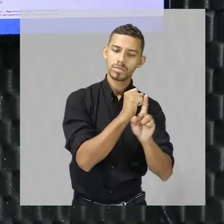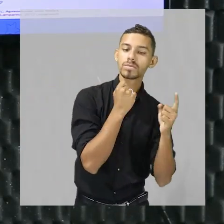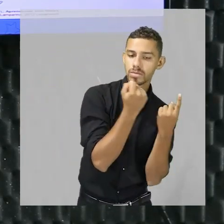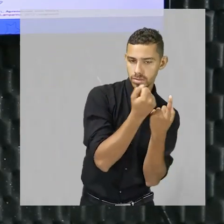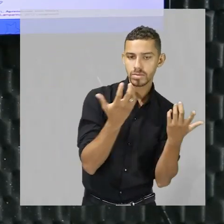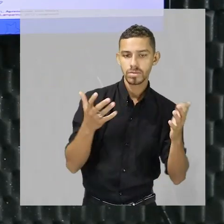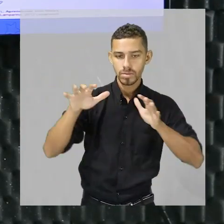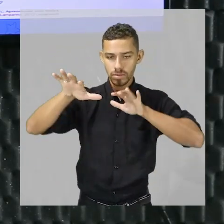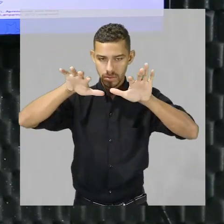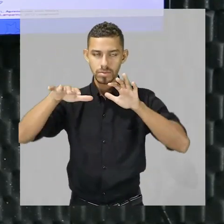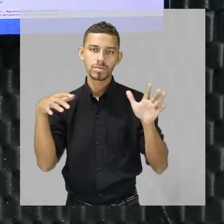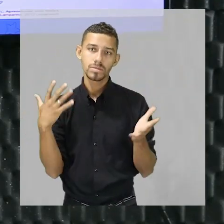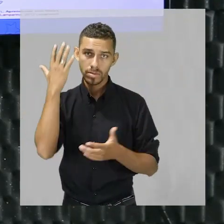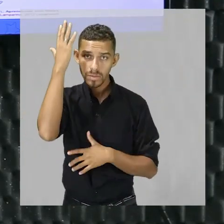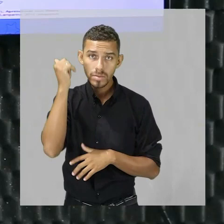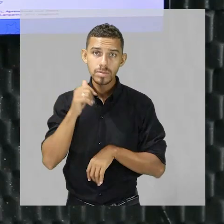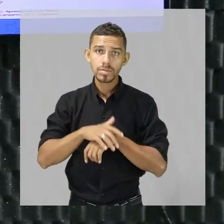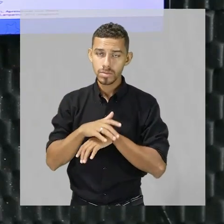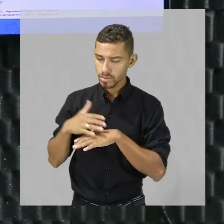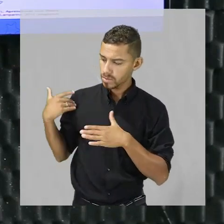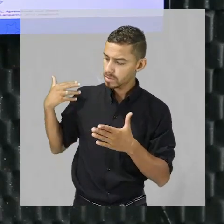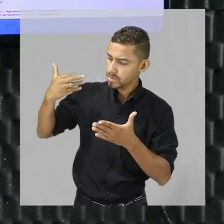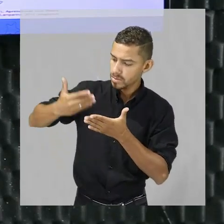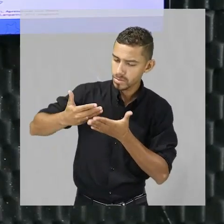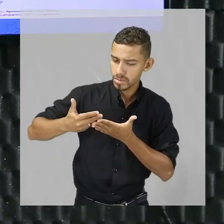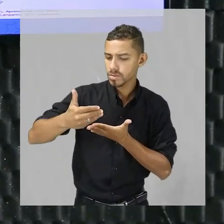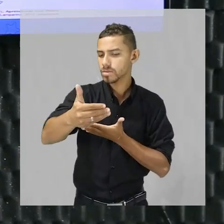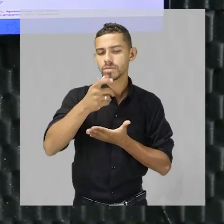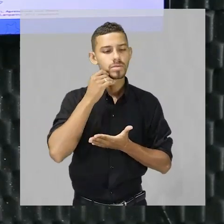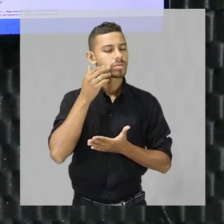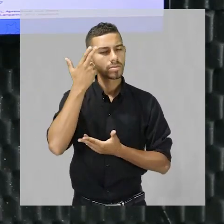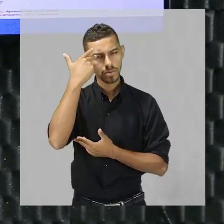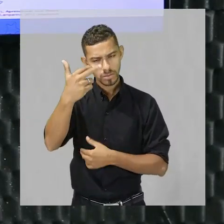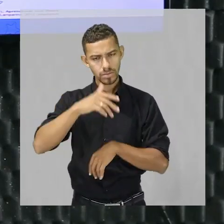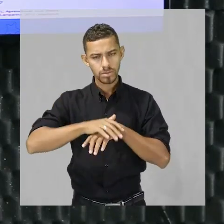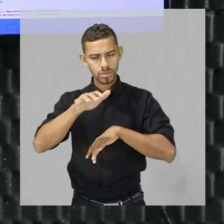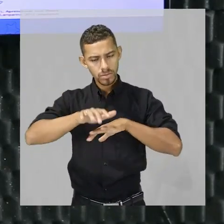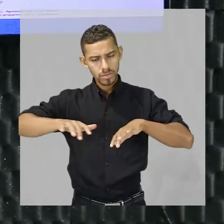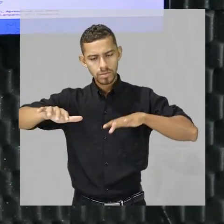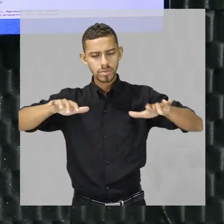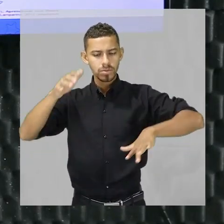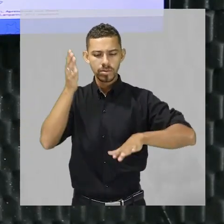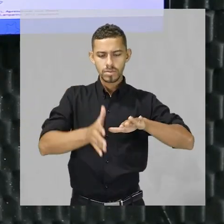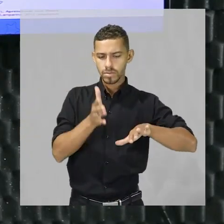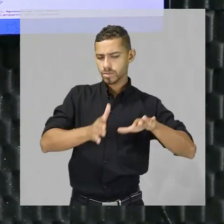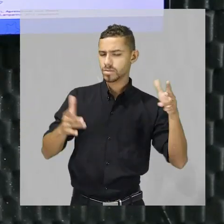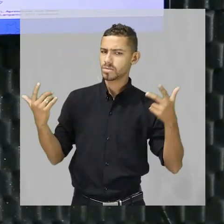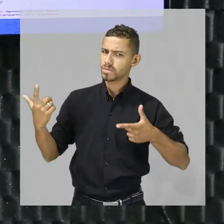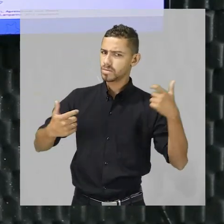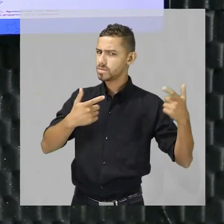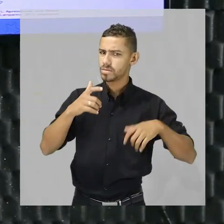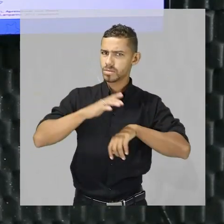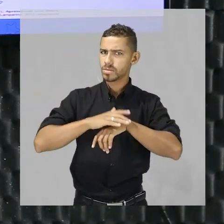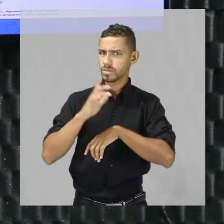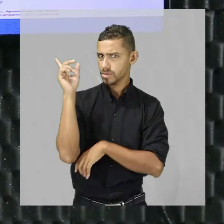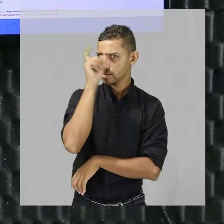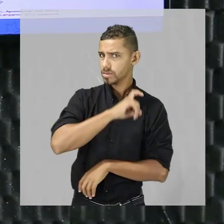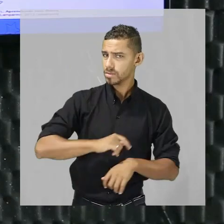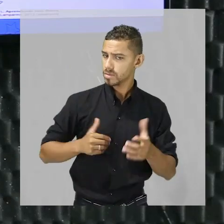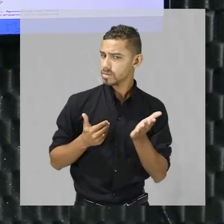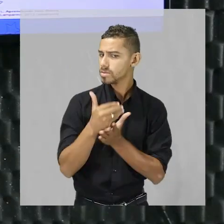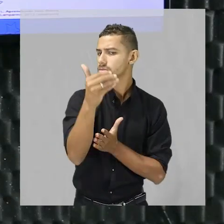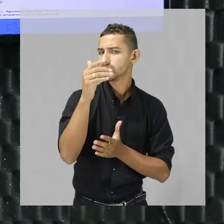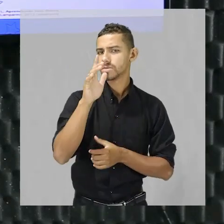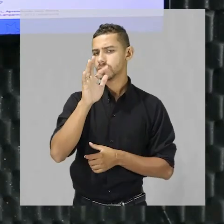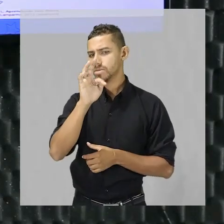zona socialista. Nós sabemos que no decorrer dessa história, essa divisão de fronteiras, ela gerou muitas tensões. E quando a Guerra Fria